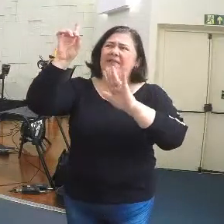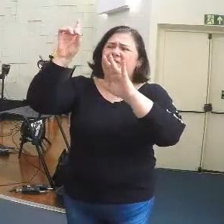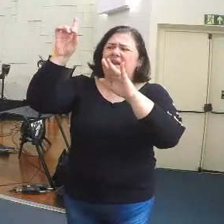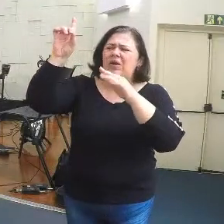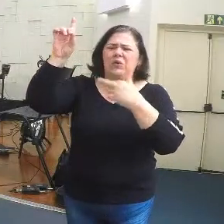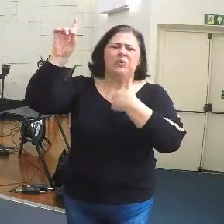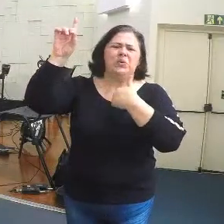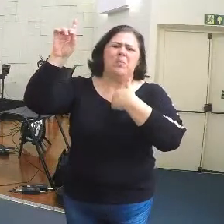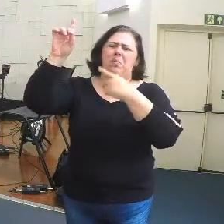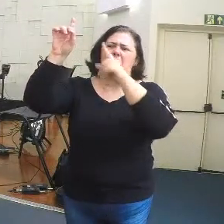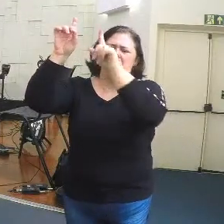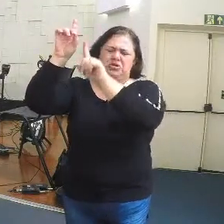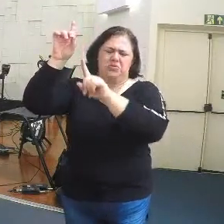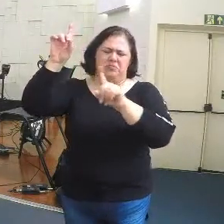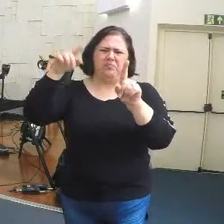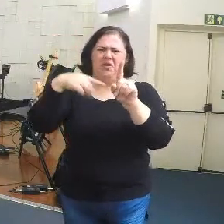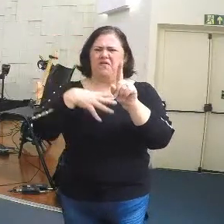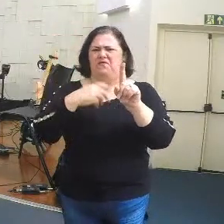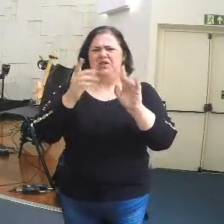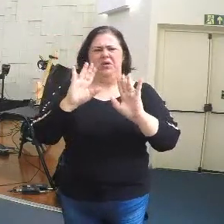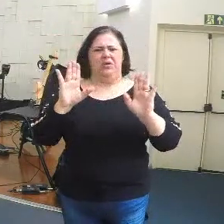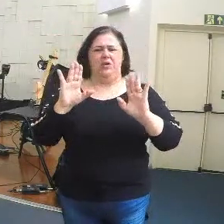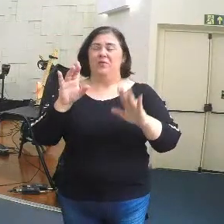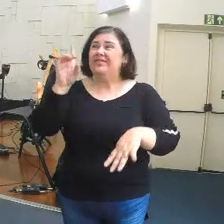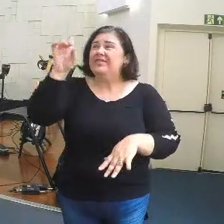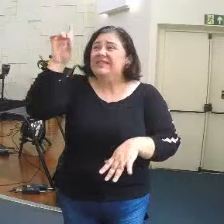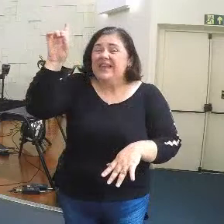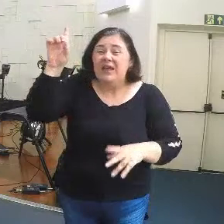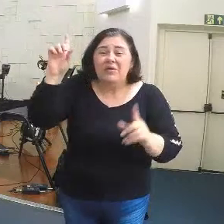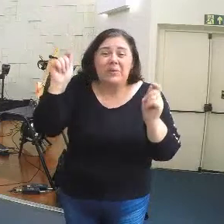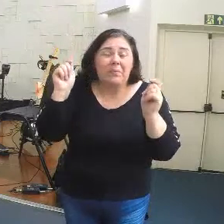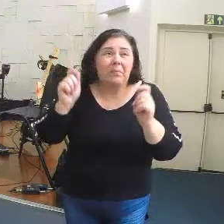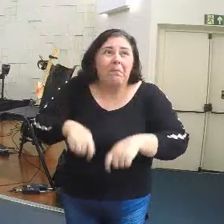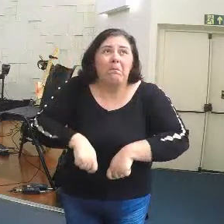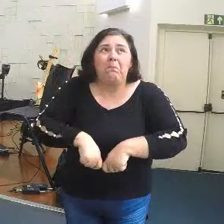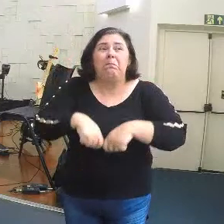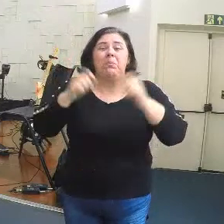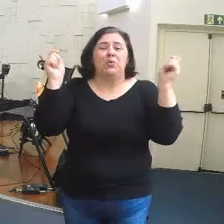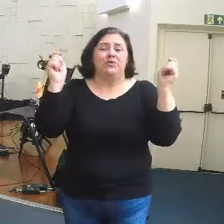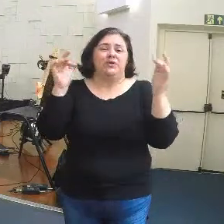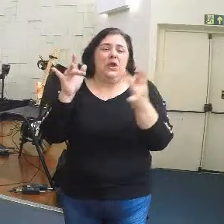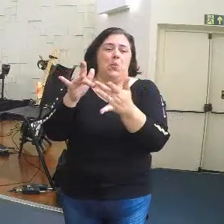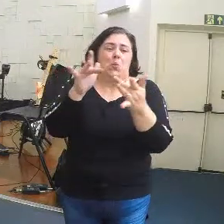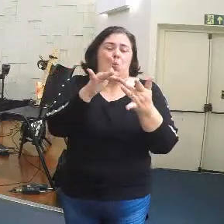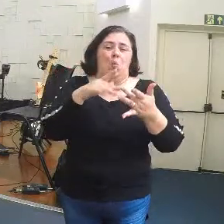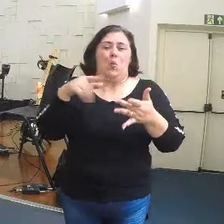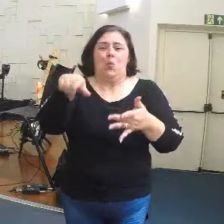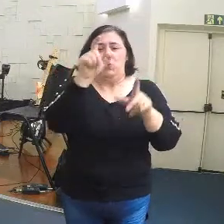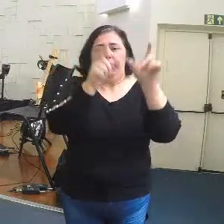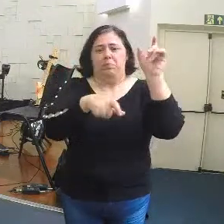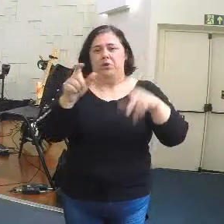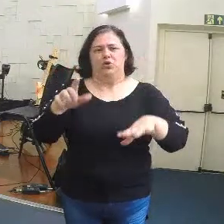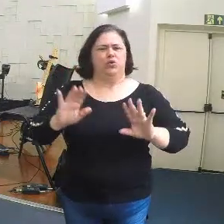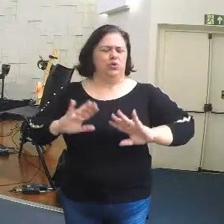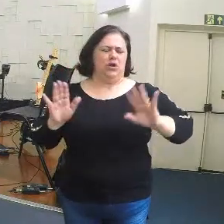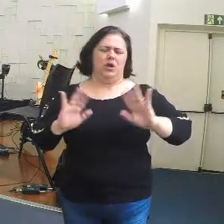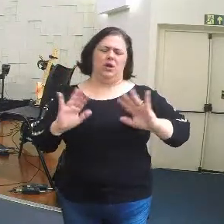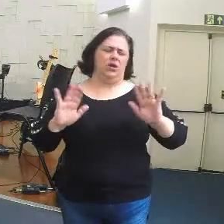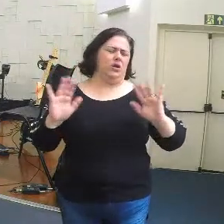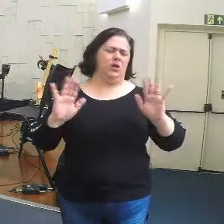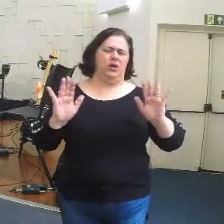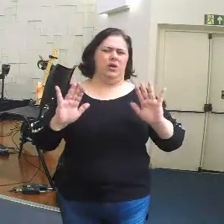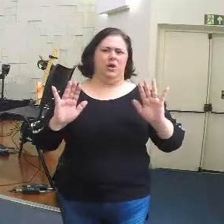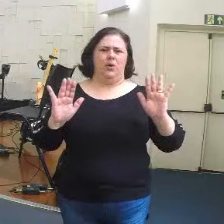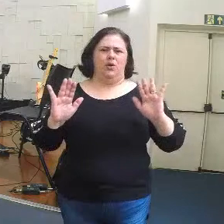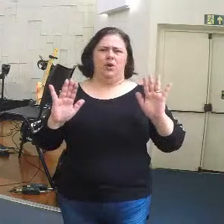poderia nem sequer se aproximar da carne, porque a carne é má. Então, não é possível que tenha havido a